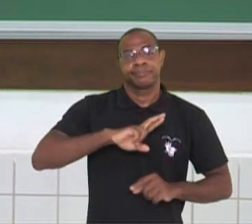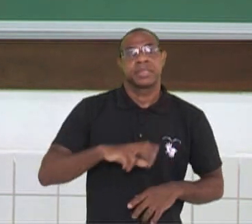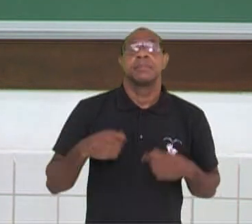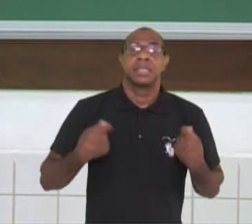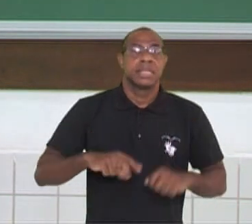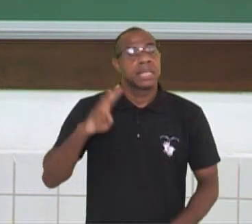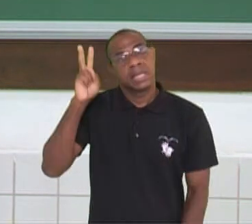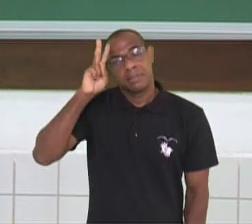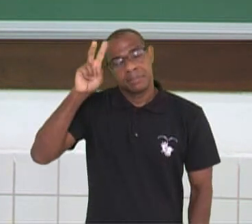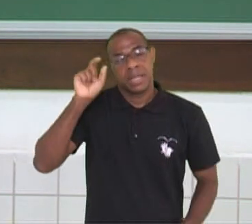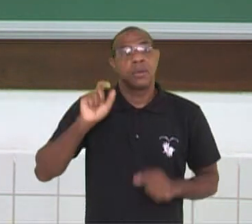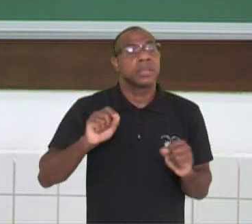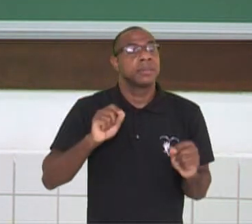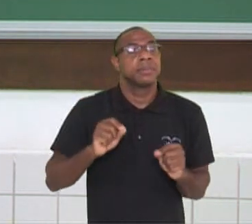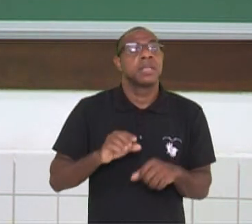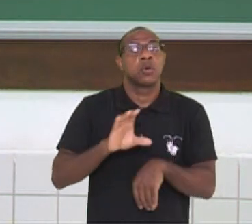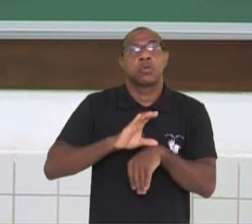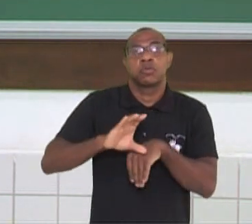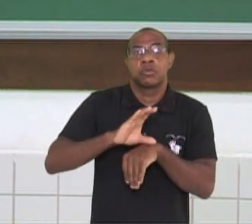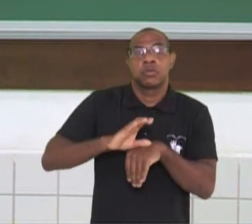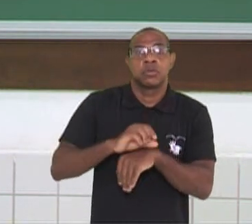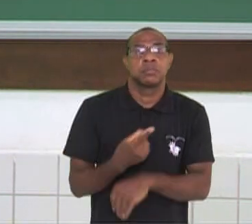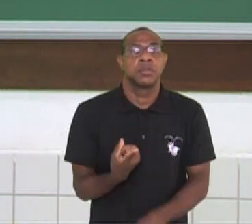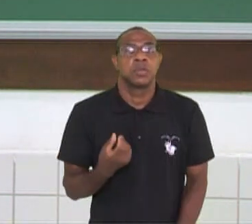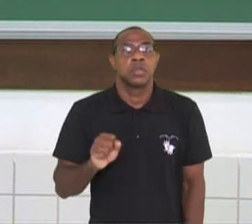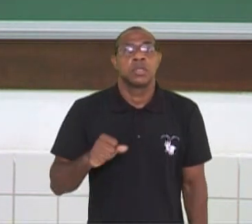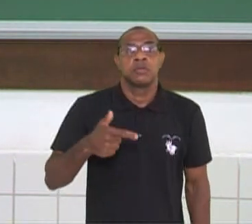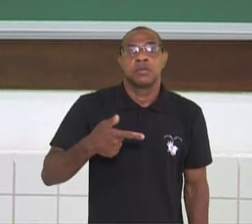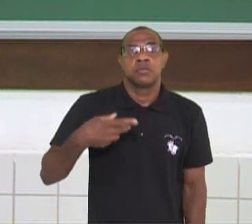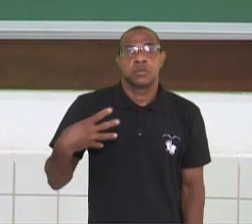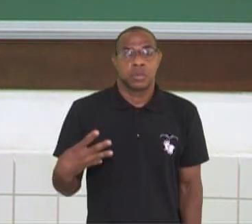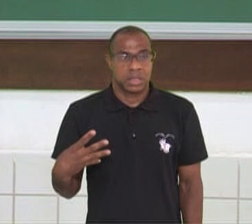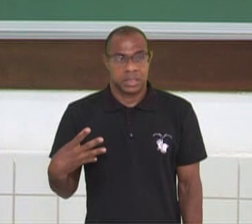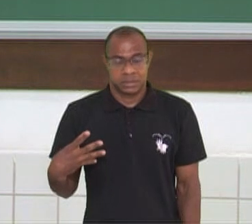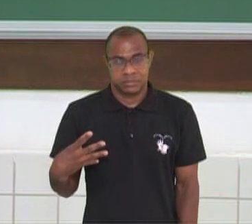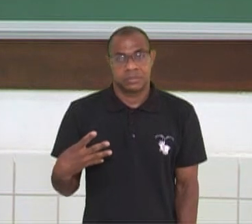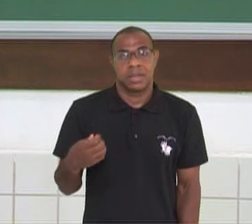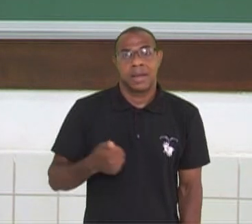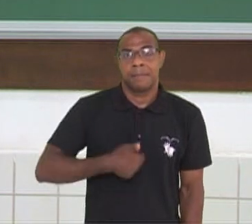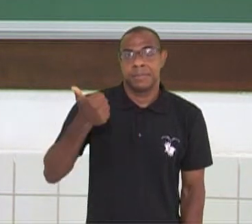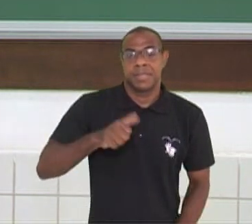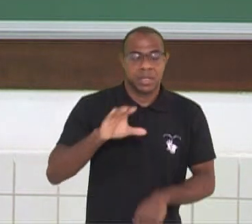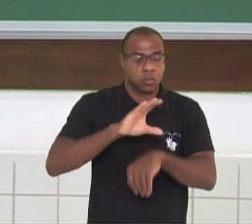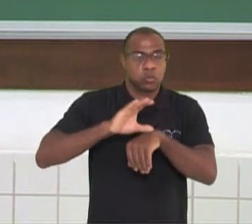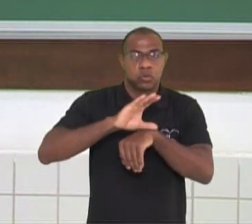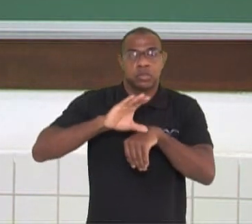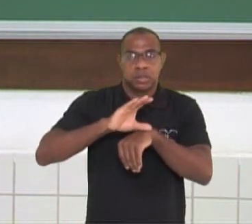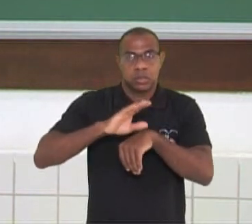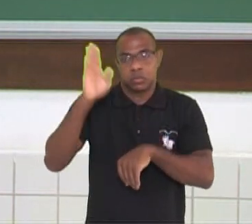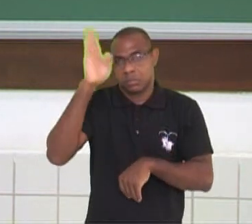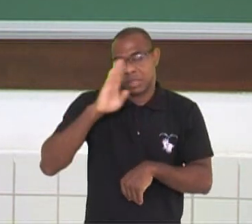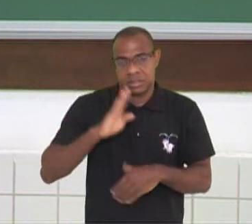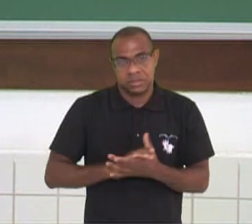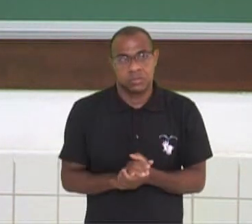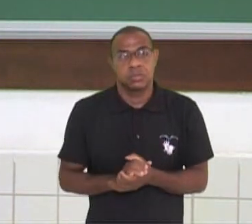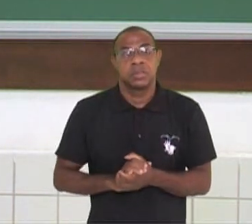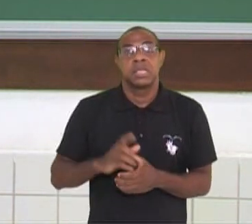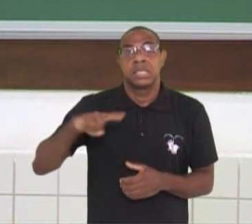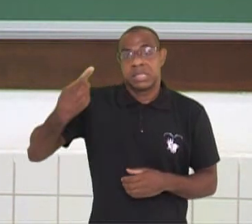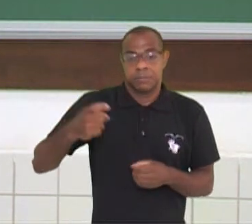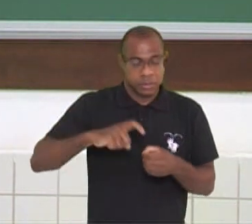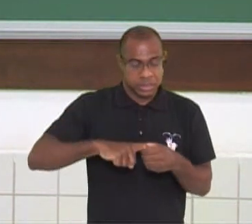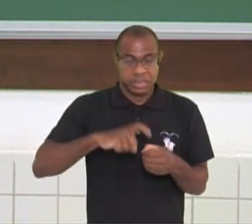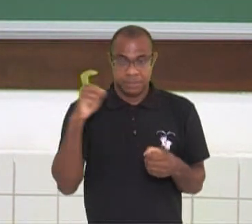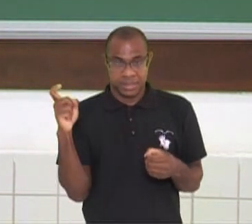precisa lembrar que na Constituição de 1824, a primeira Constituição do Brasil depois da independência,